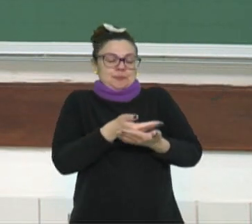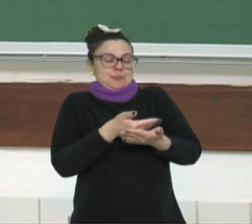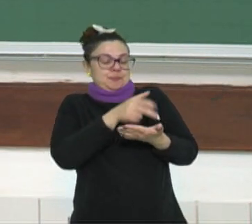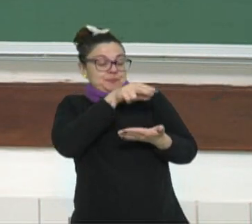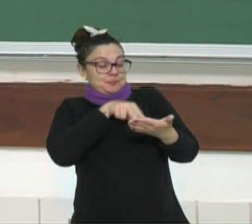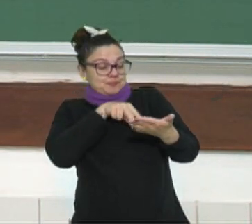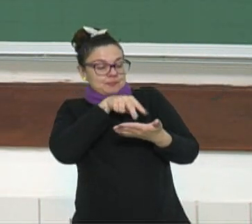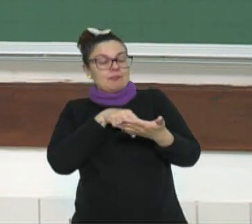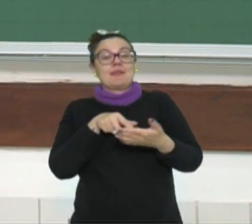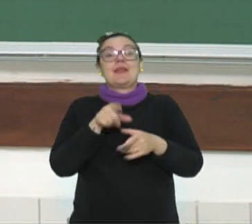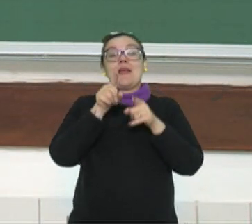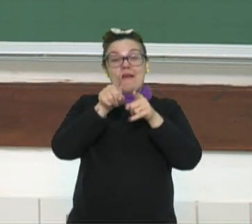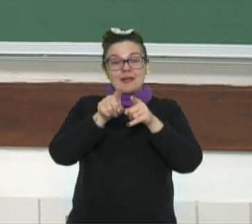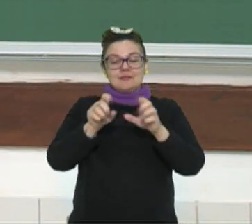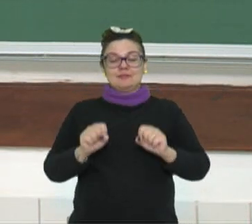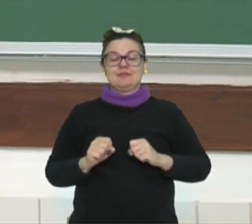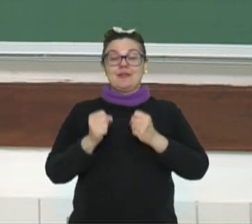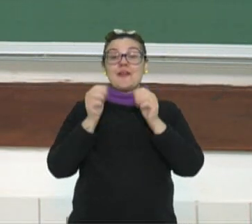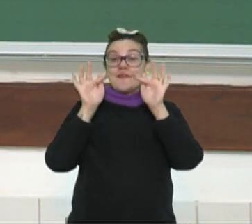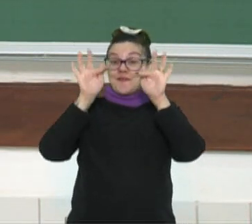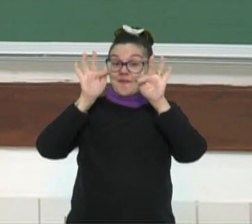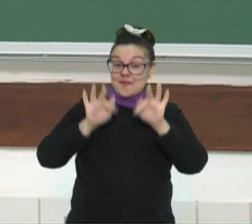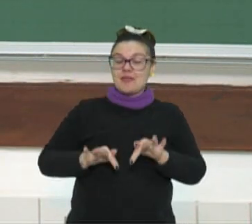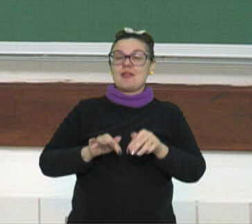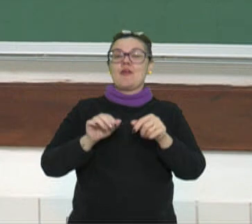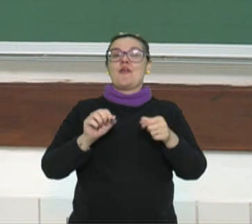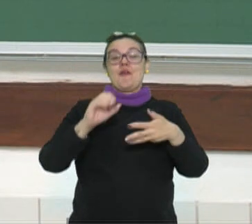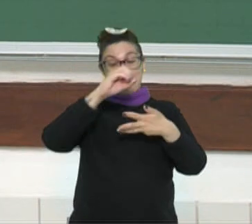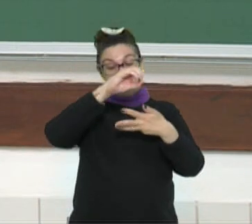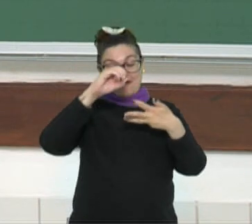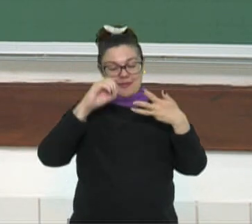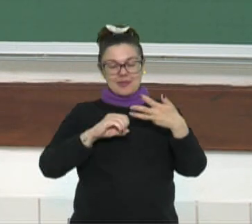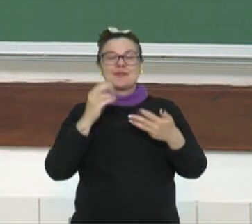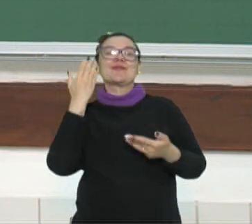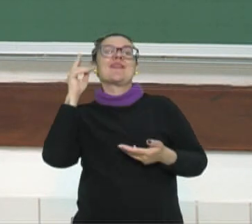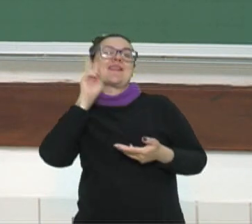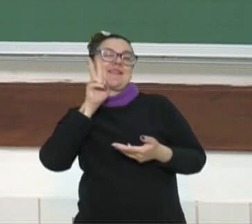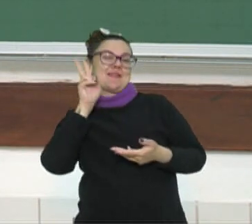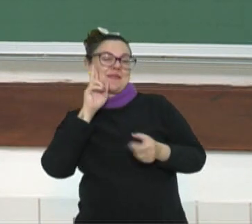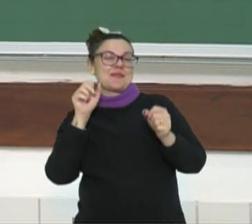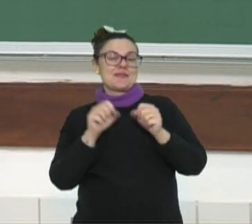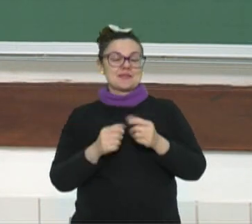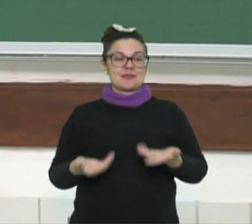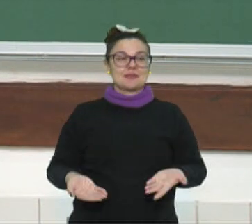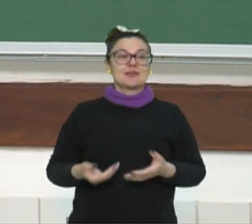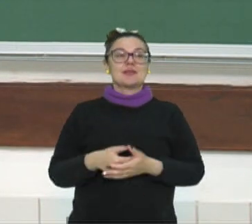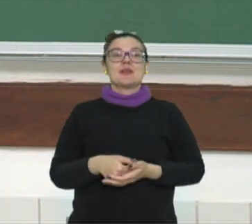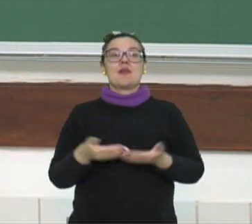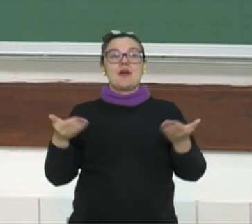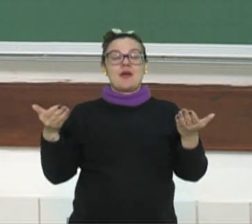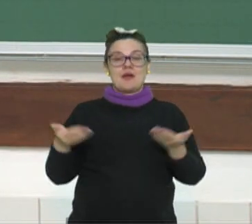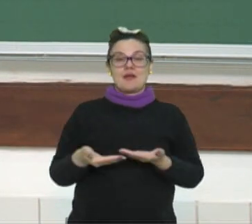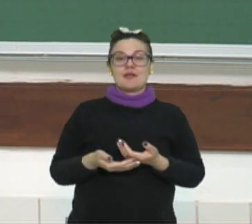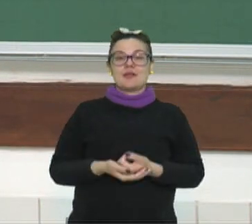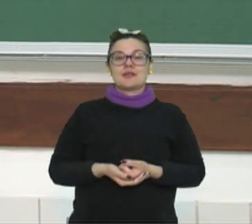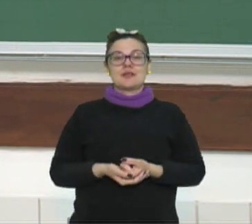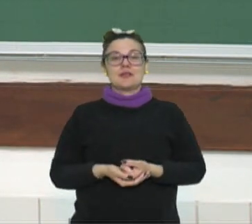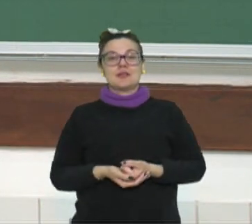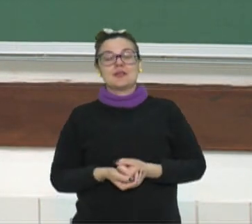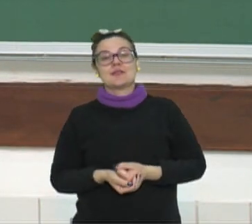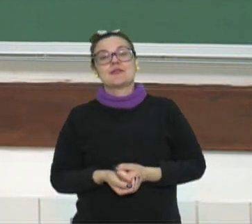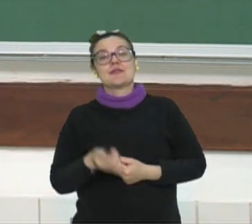Com certeza esse esforço será recompensado na hora que você estiver diante da prova do Enem. Ficam aqui algumas referências para